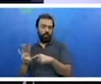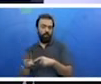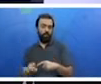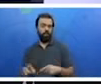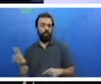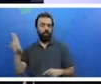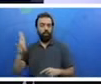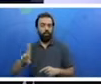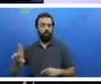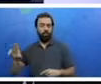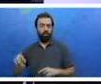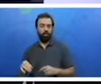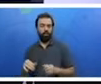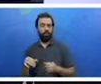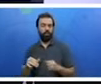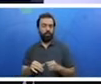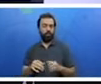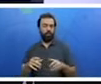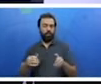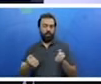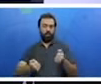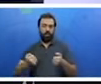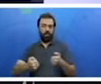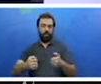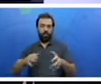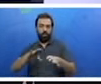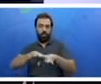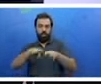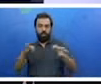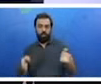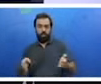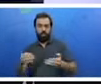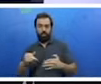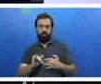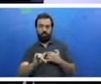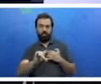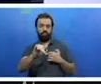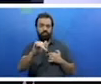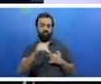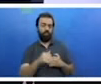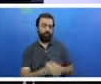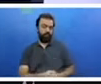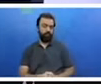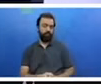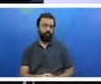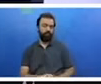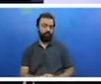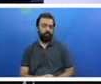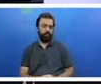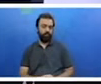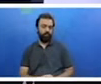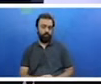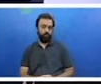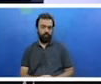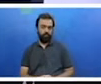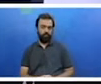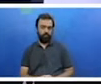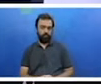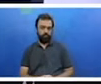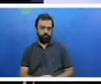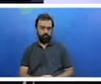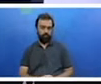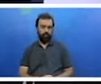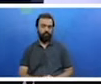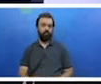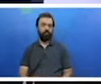em baterias automotivas que geram energia necessária para a partida do veículo e também para funcionar os